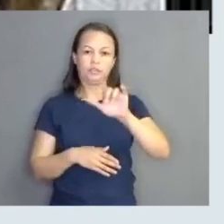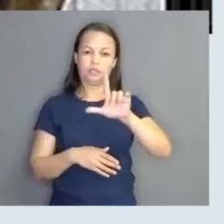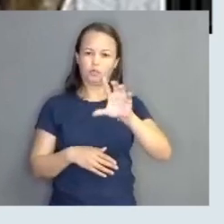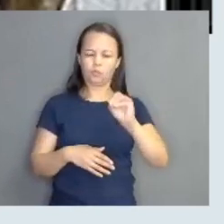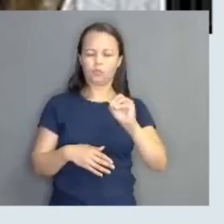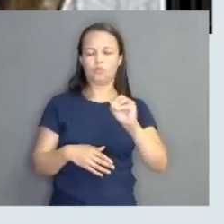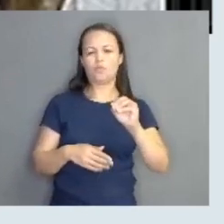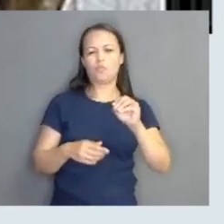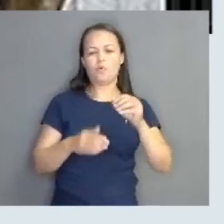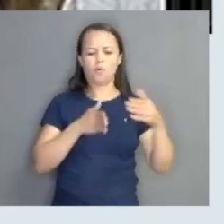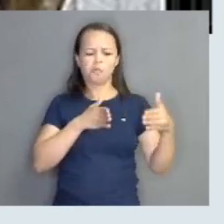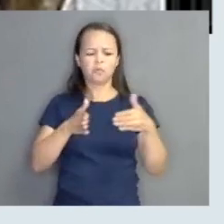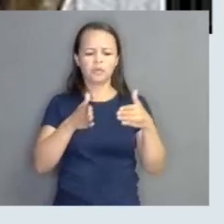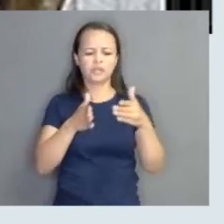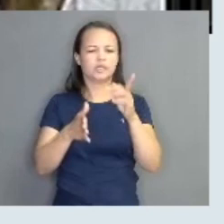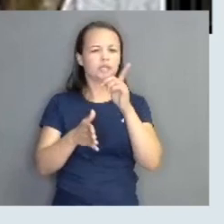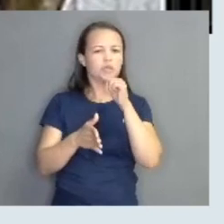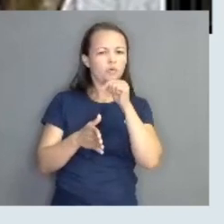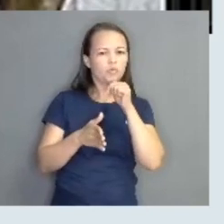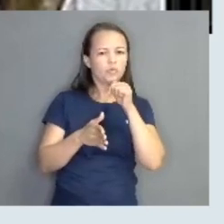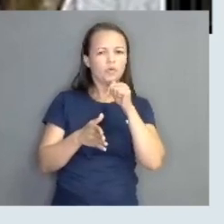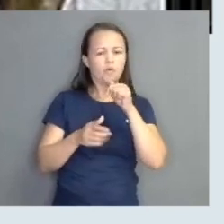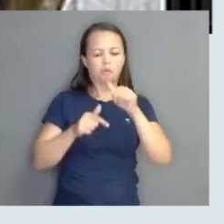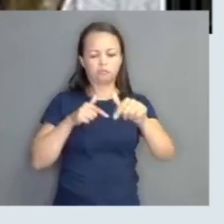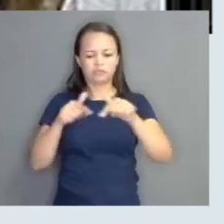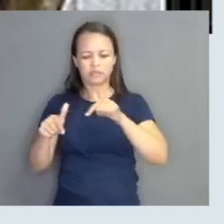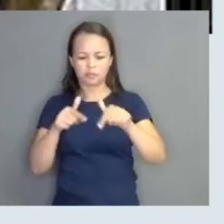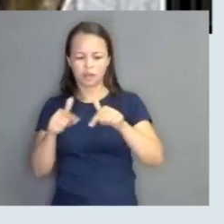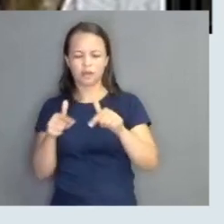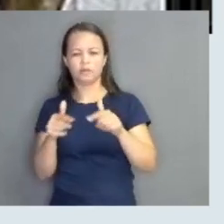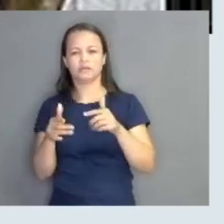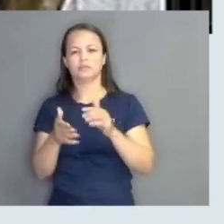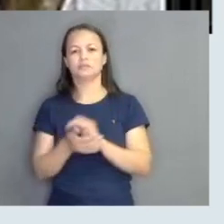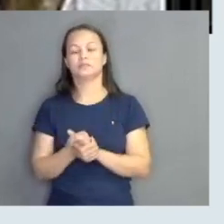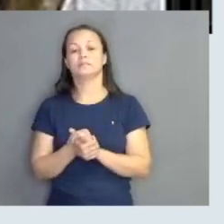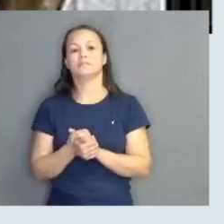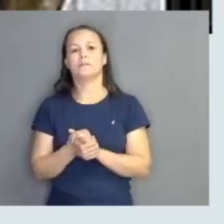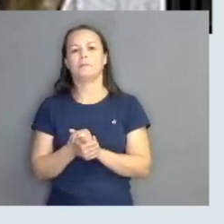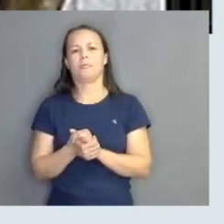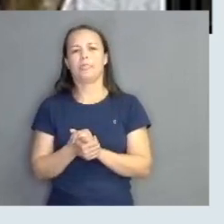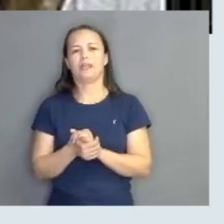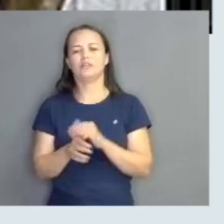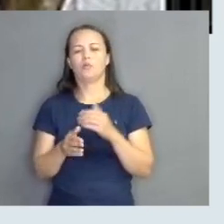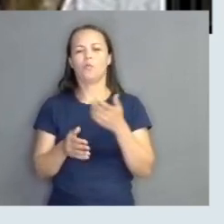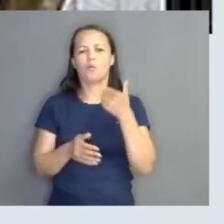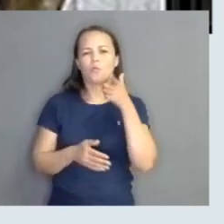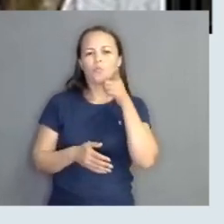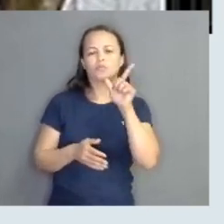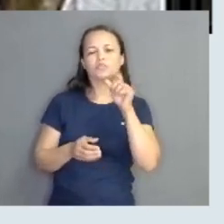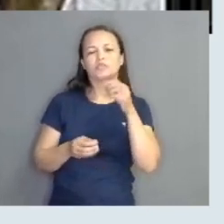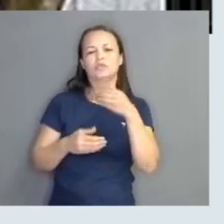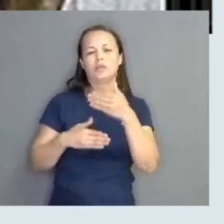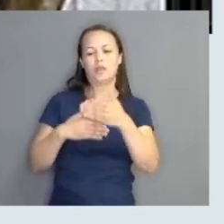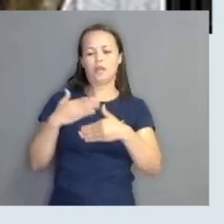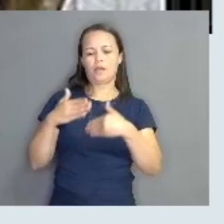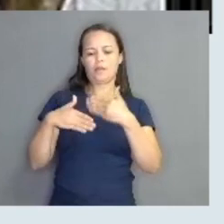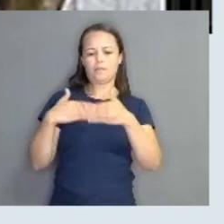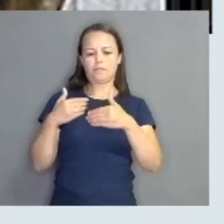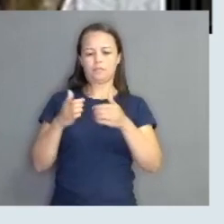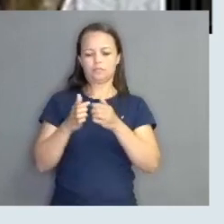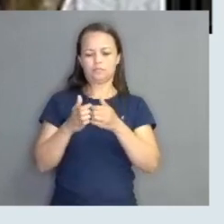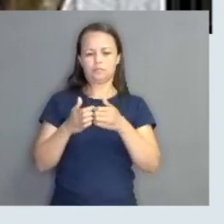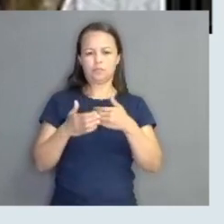trabalhando, né, ele conseguia de forma bem gradativa promover um progresso,